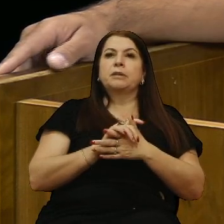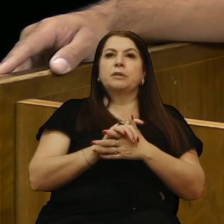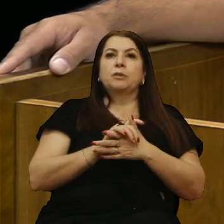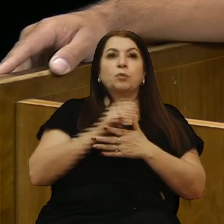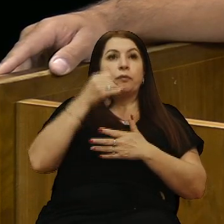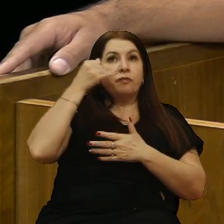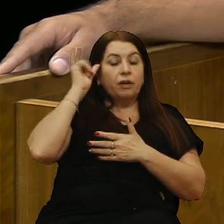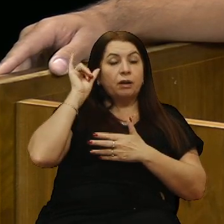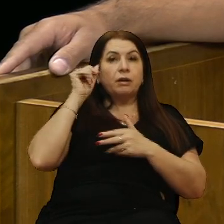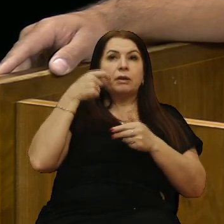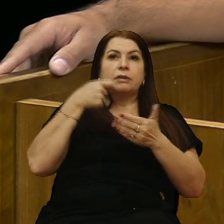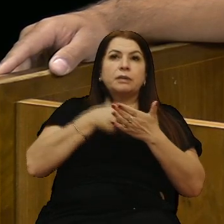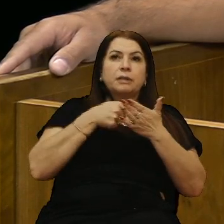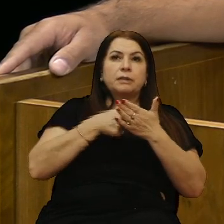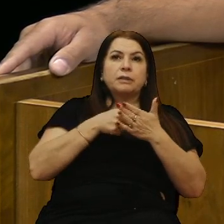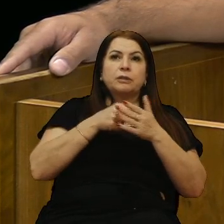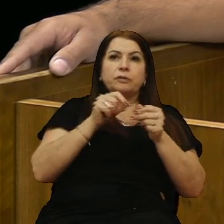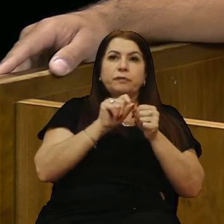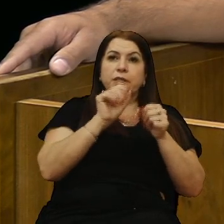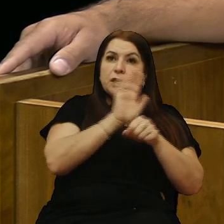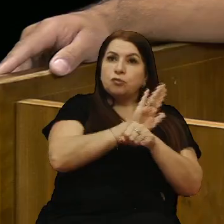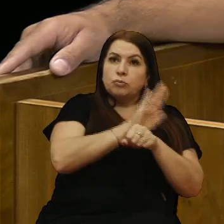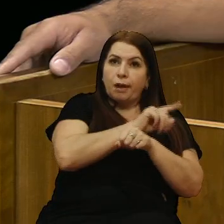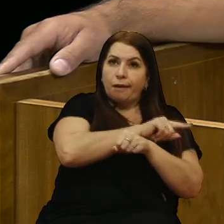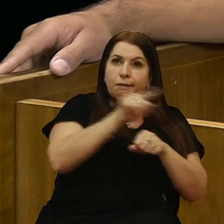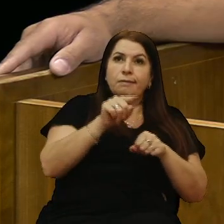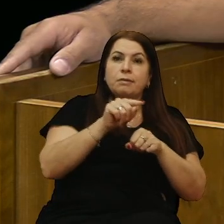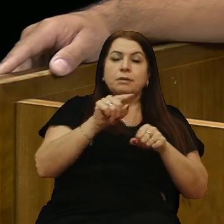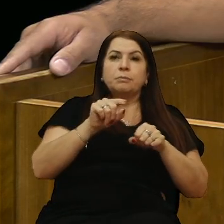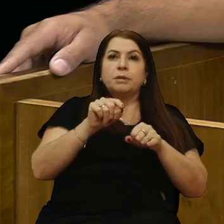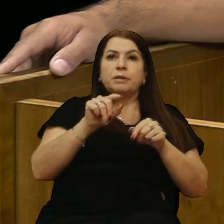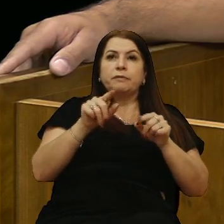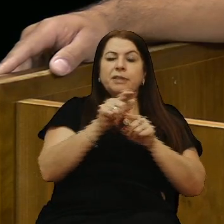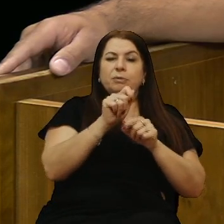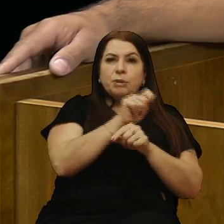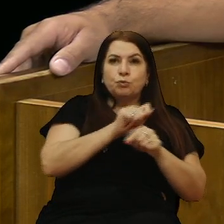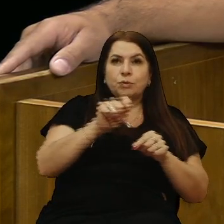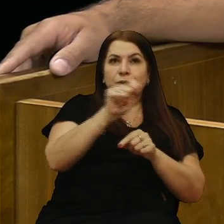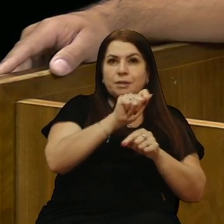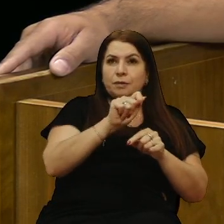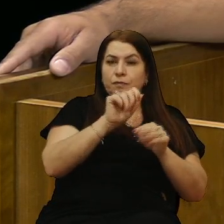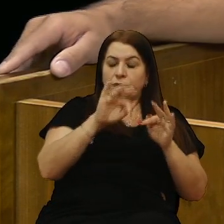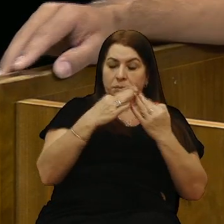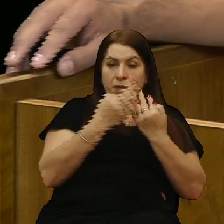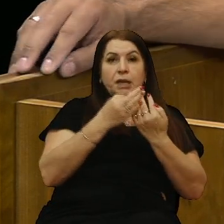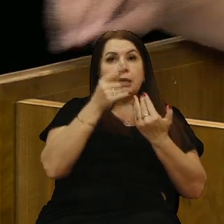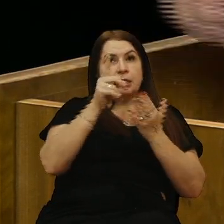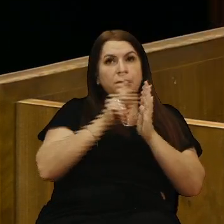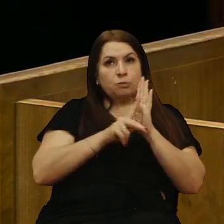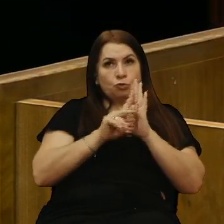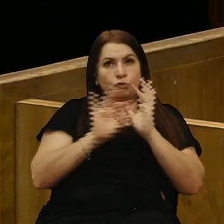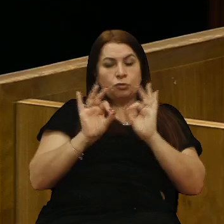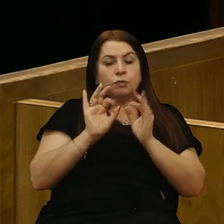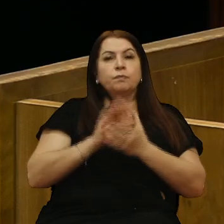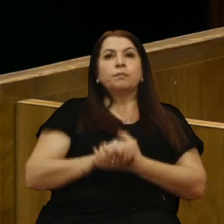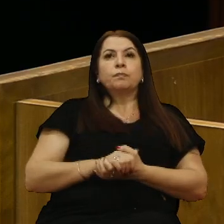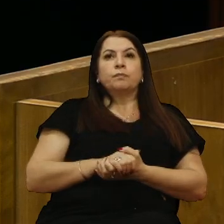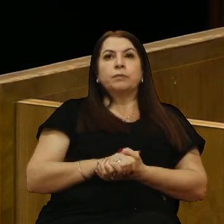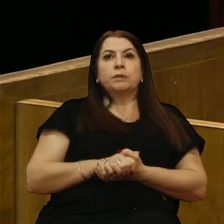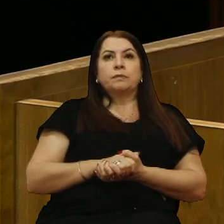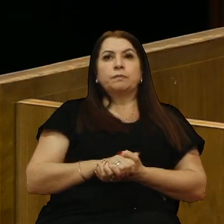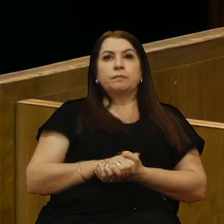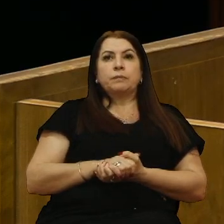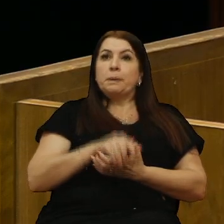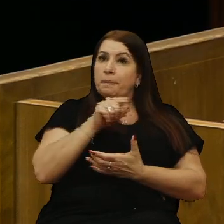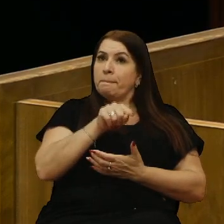gado, tentando produzir e tentando fazer a sucessão familiar. E esse projeto, ele vem